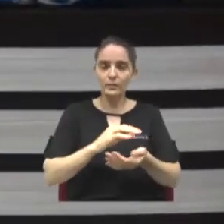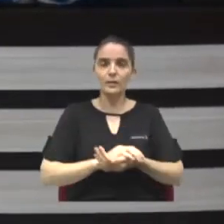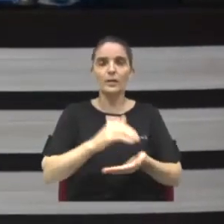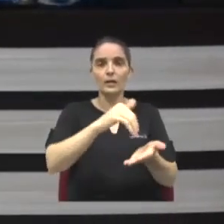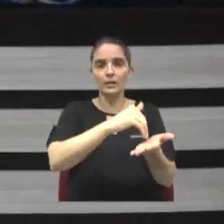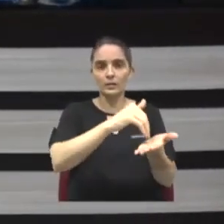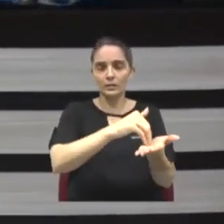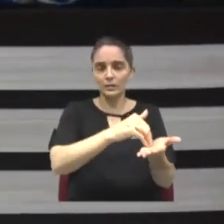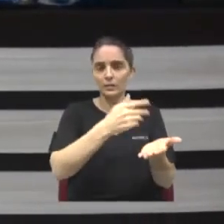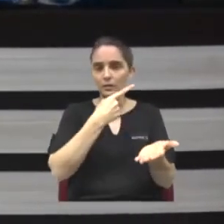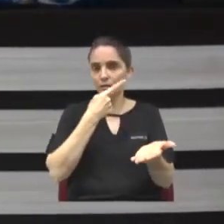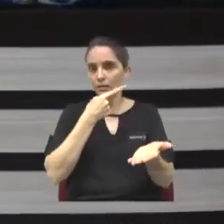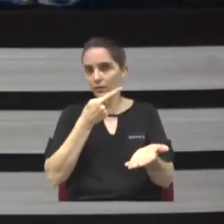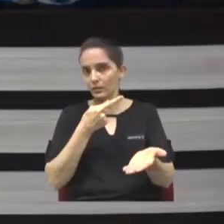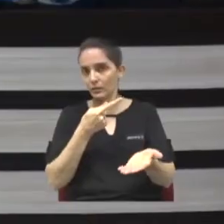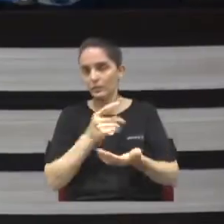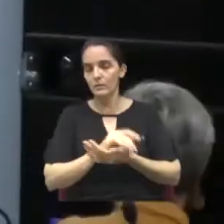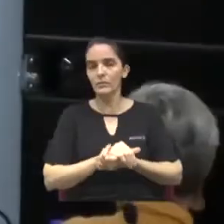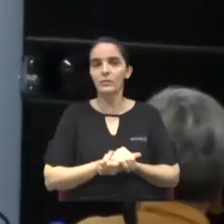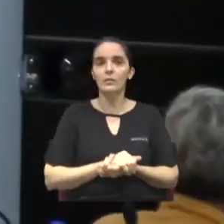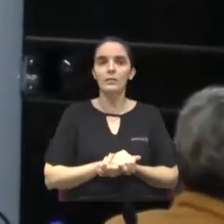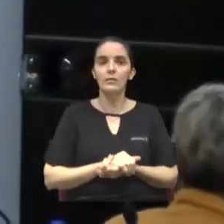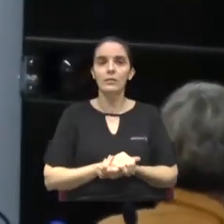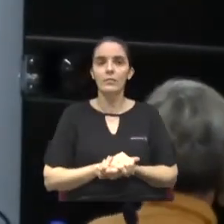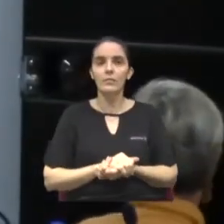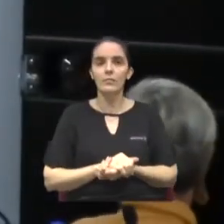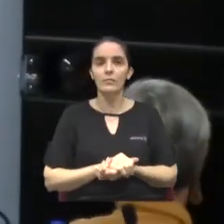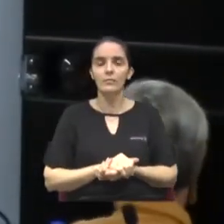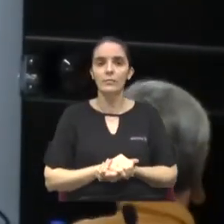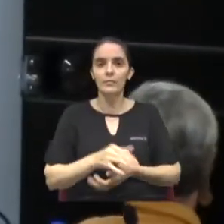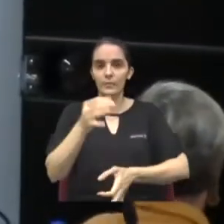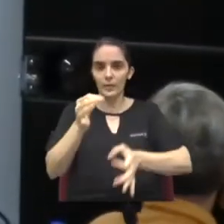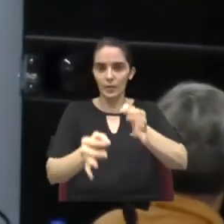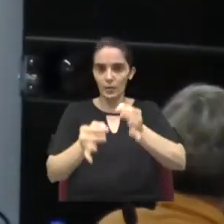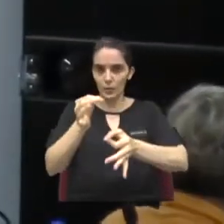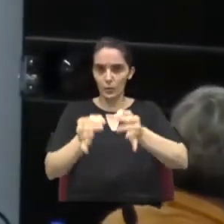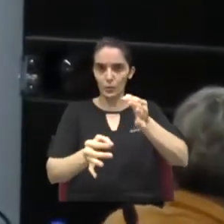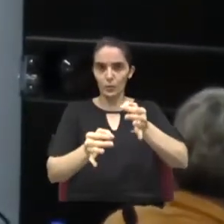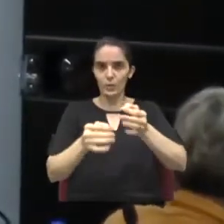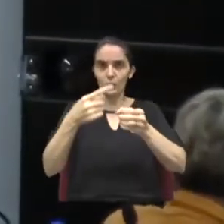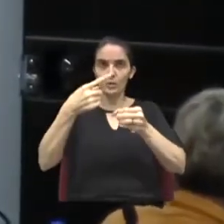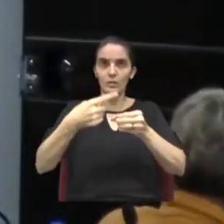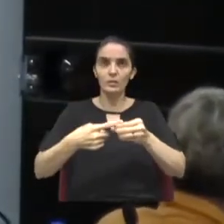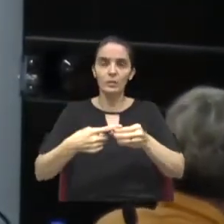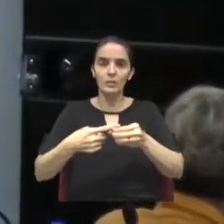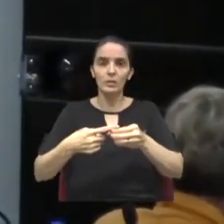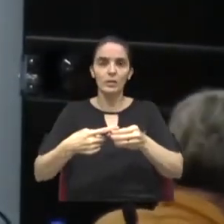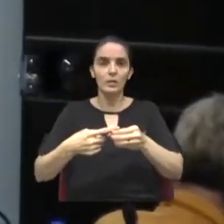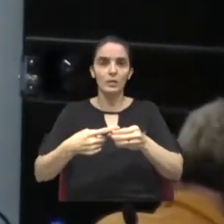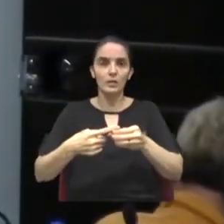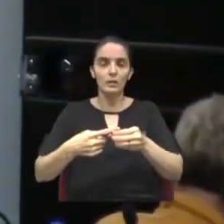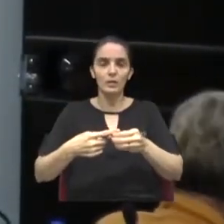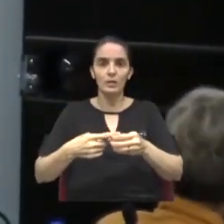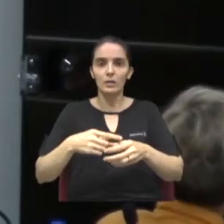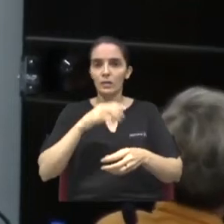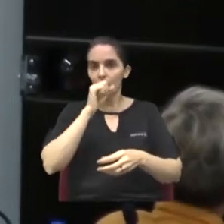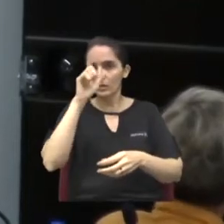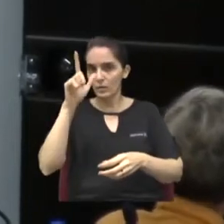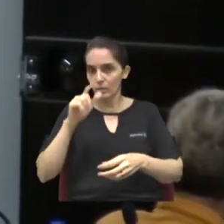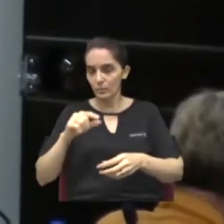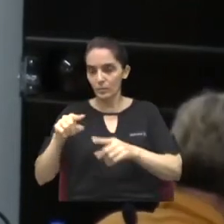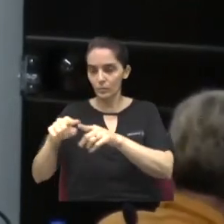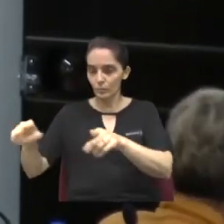secretário pontuou que a excelentíssima juíza da cidade cedeu uma sala